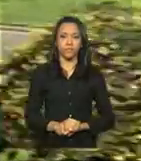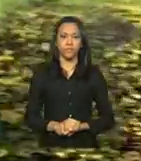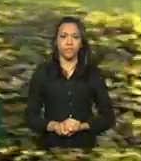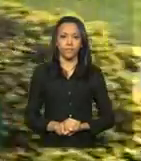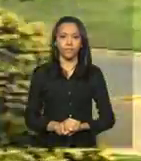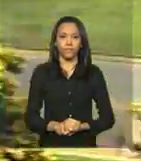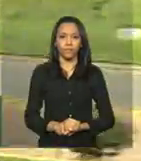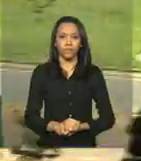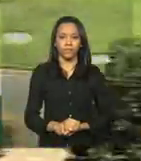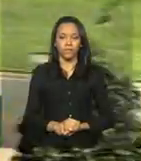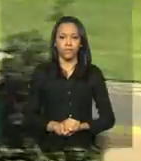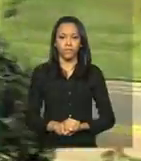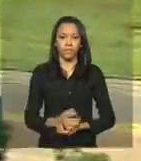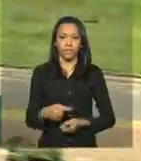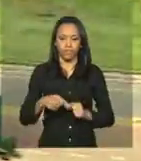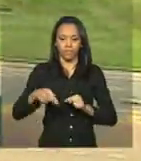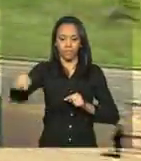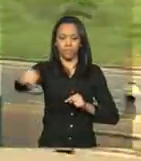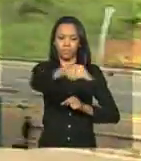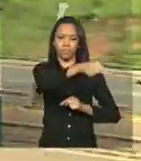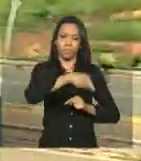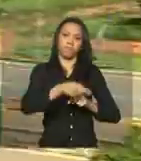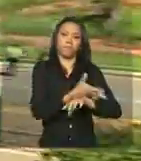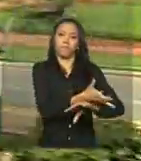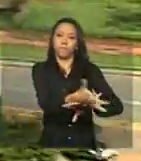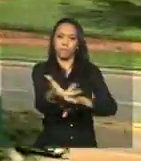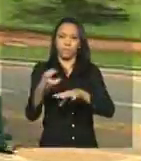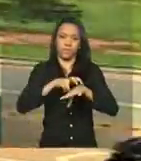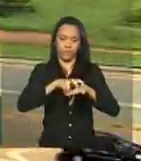metros quadrados, no caso, né? A medida.